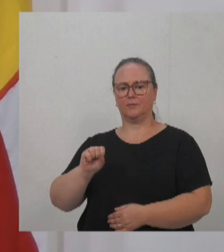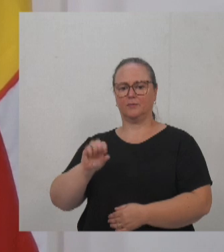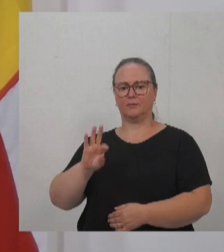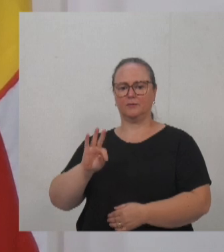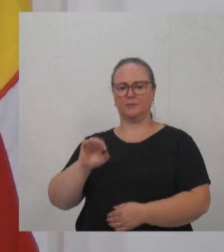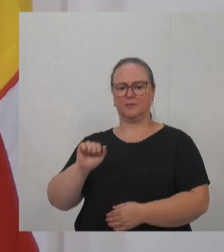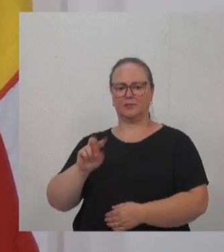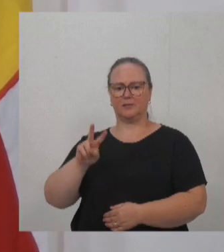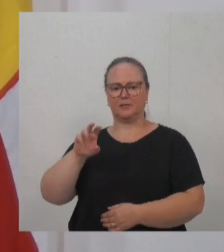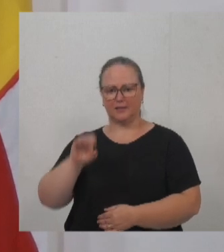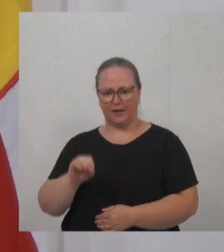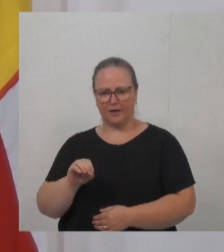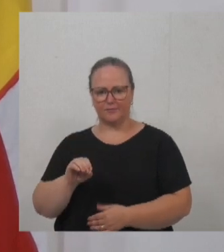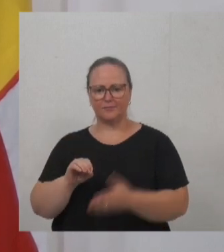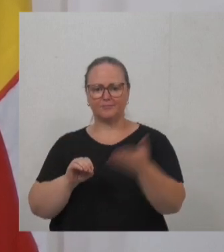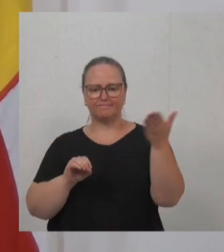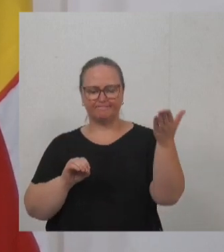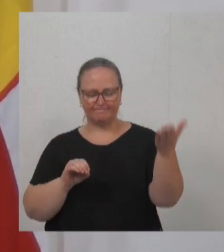Gustavo,